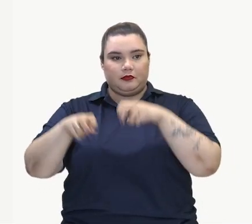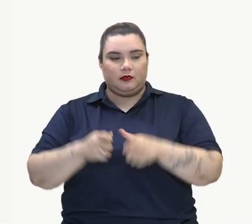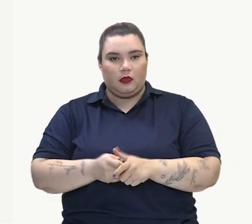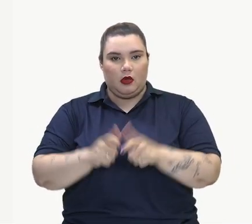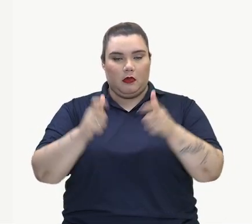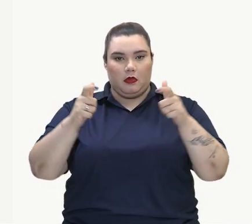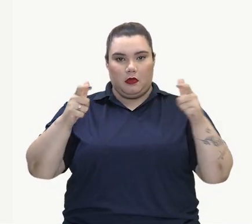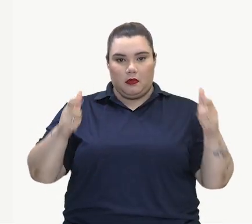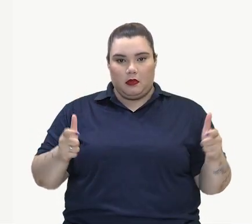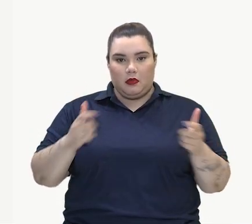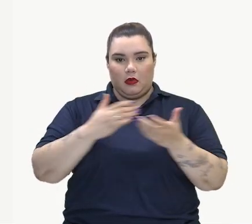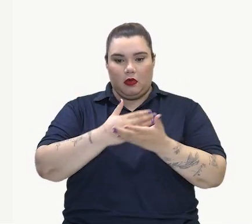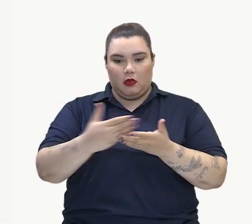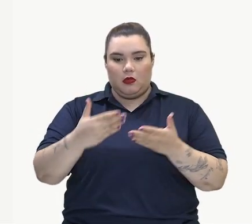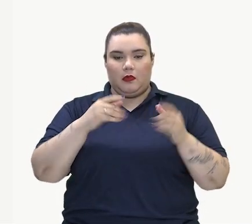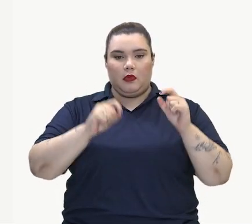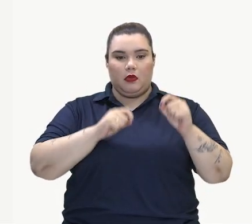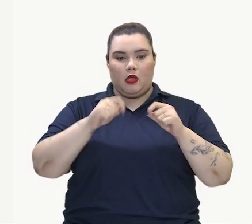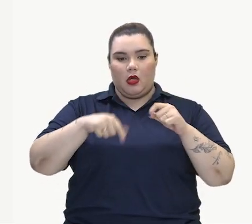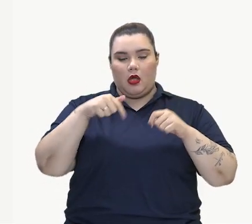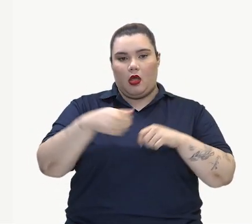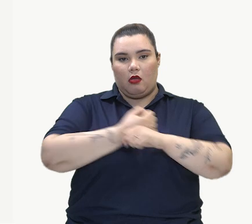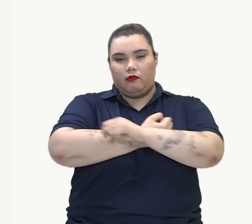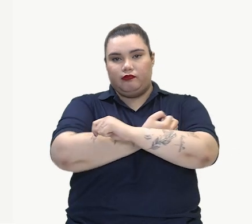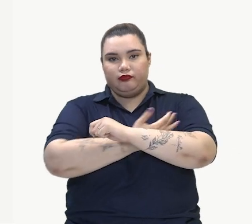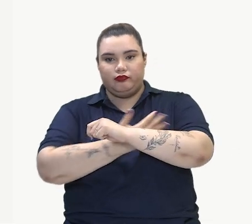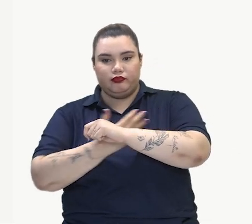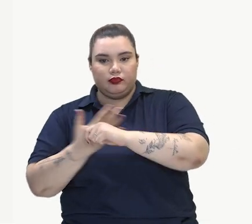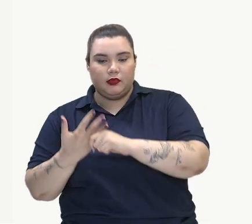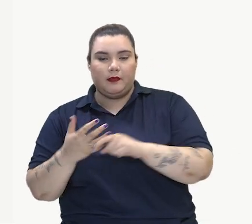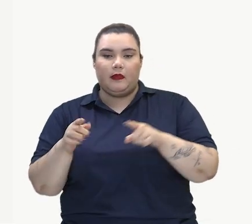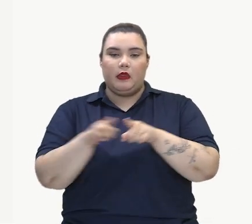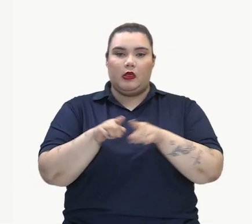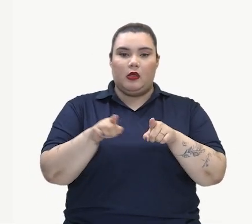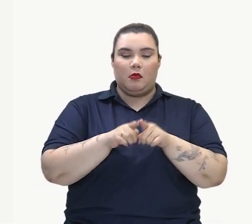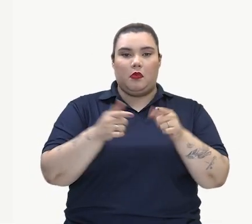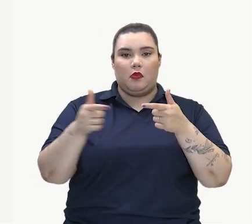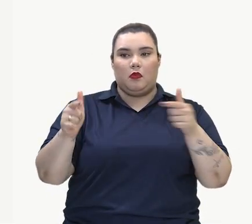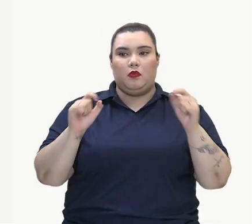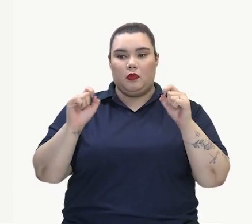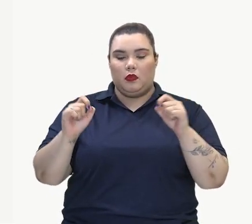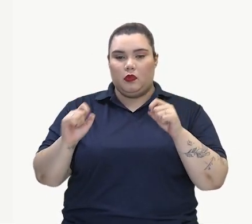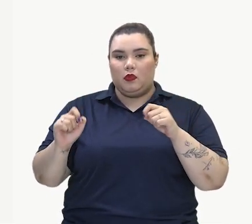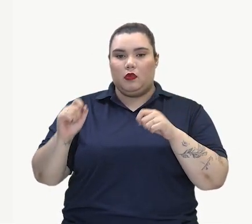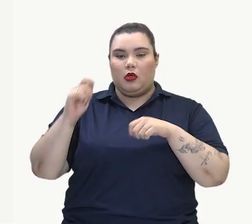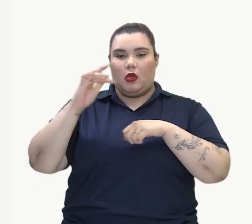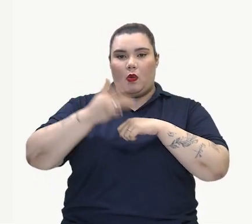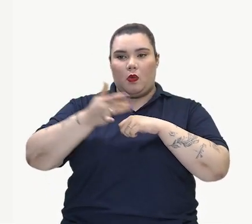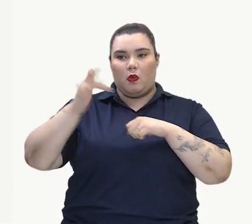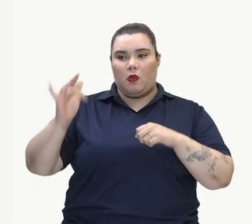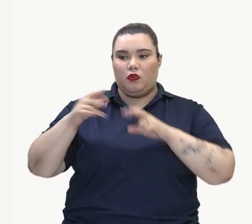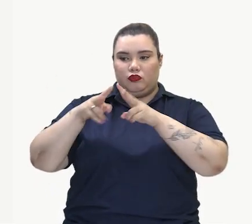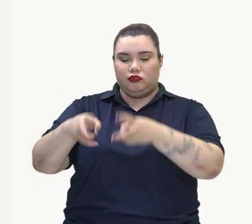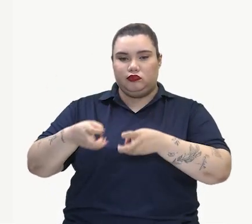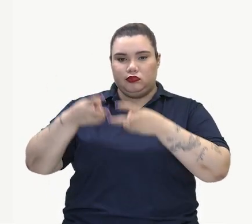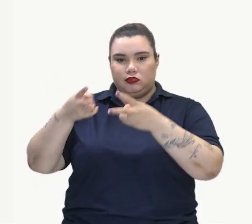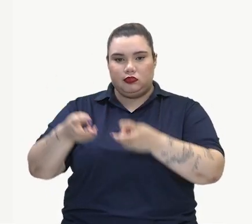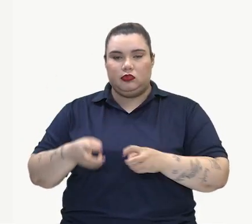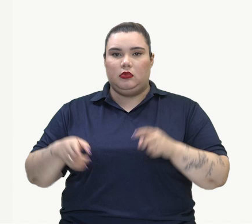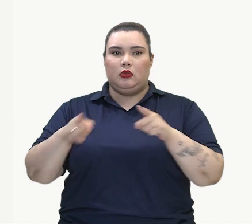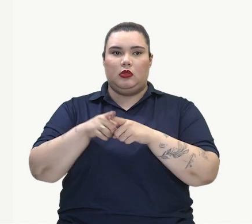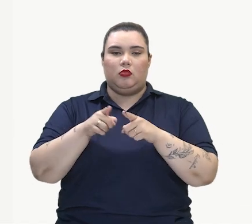para a abertura de áreas de pastagem, e a outras atividades vão ser mineração, a infraestrutura como a abertura